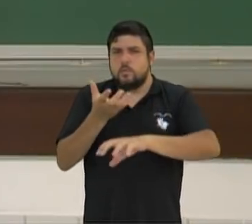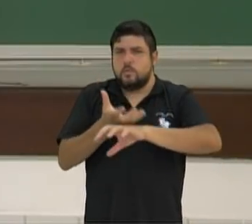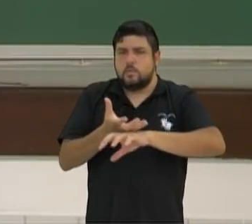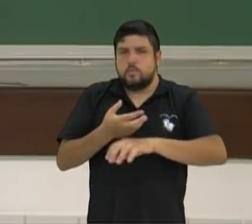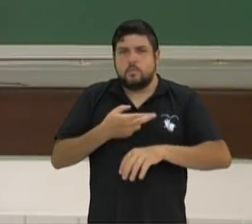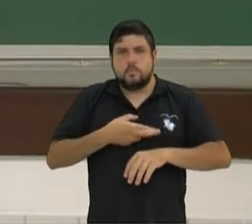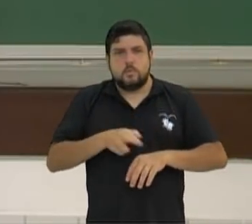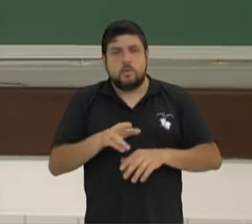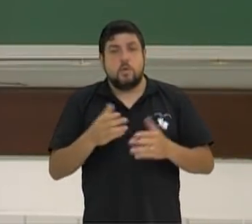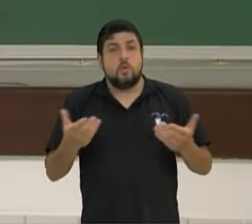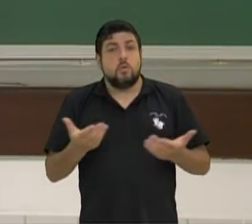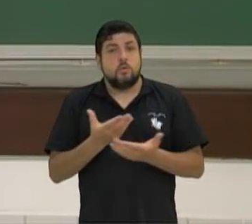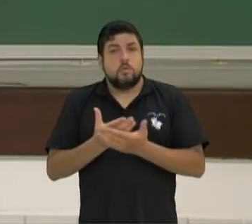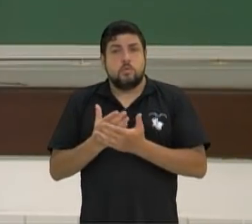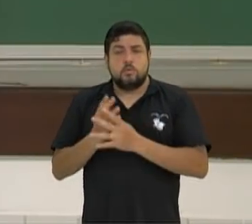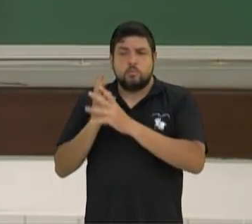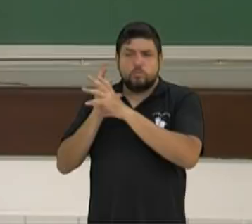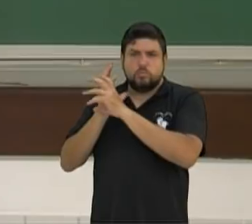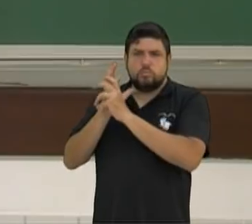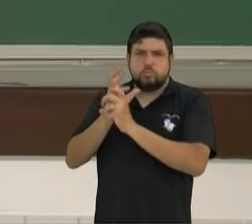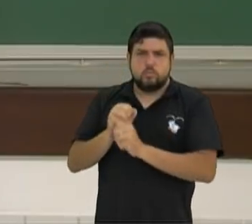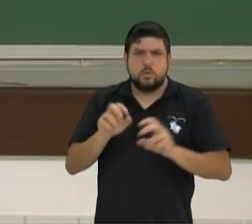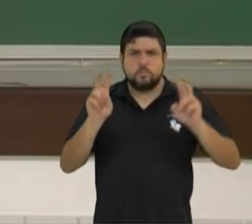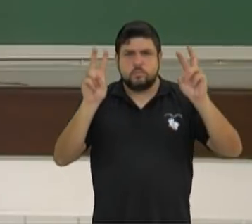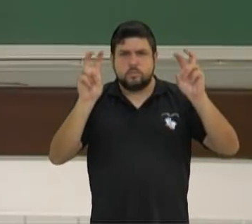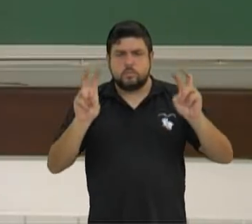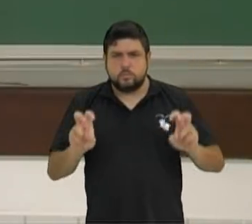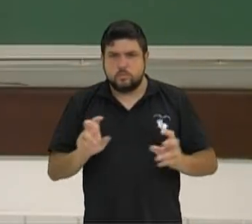de retomada dos assuntos já estudados.